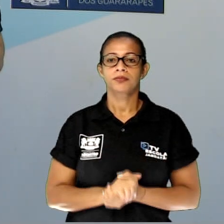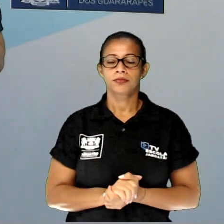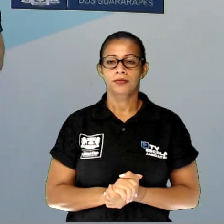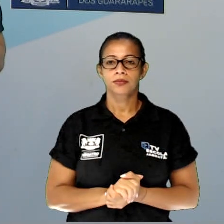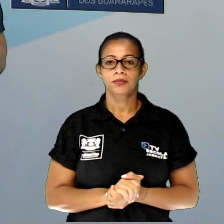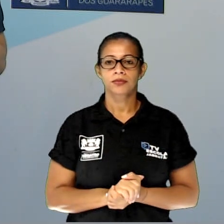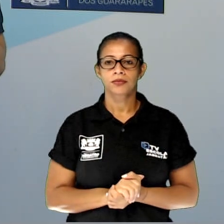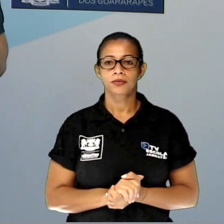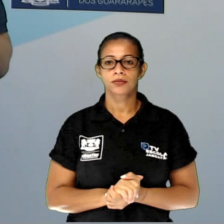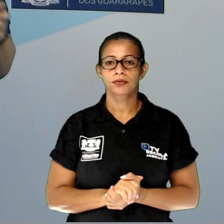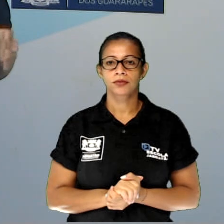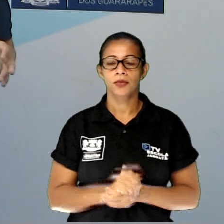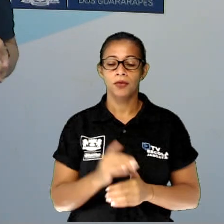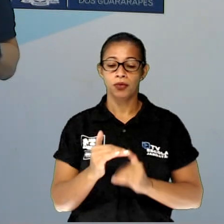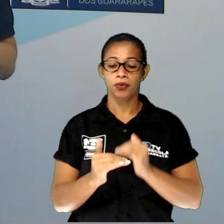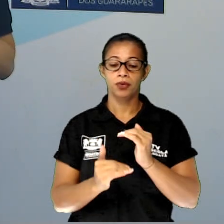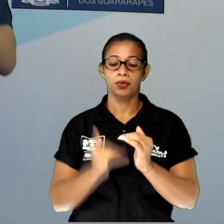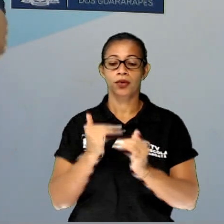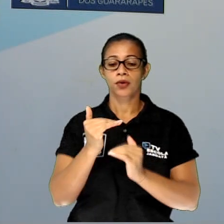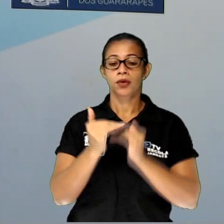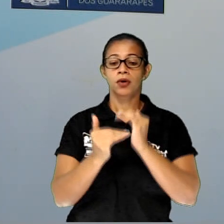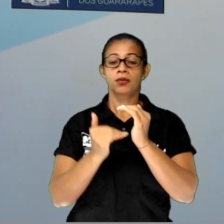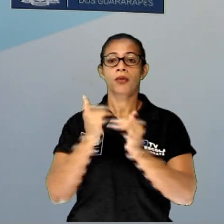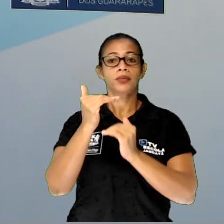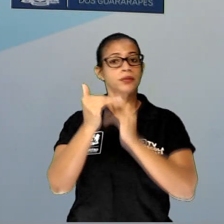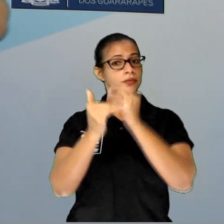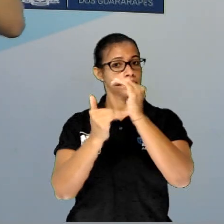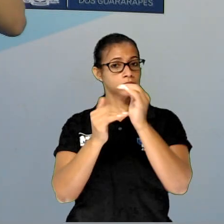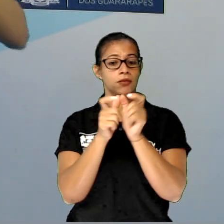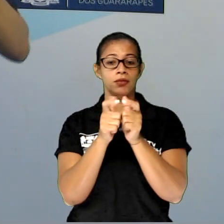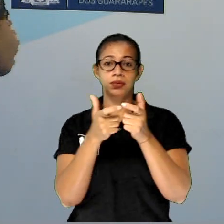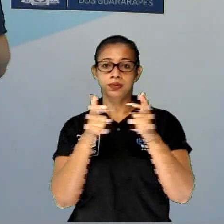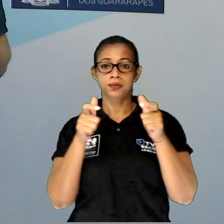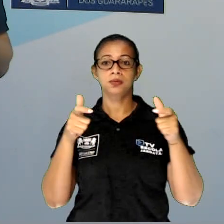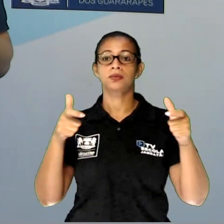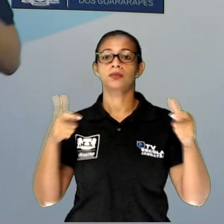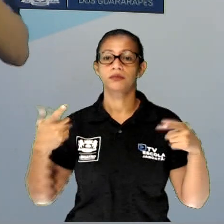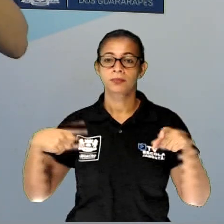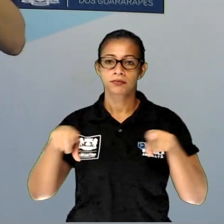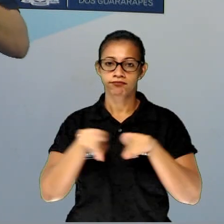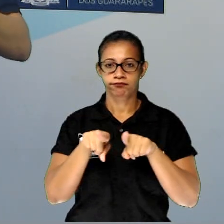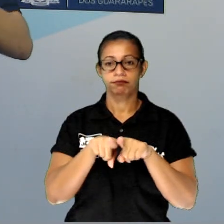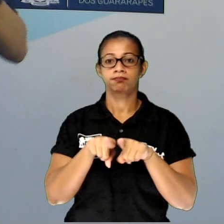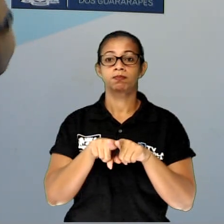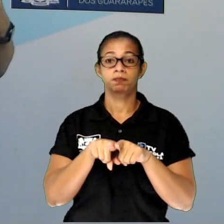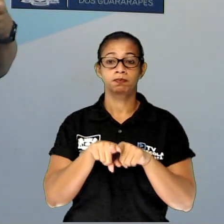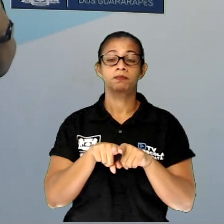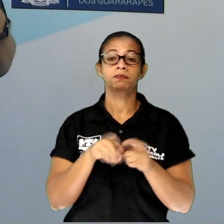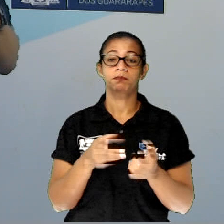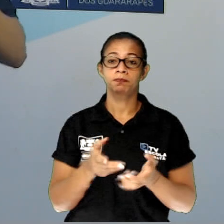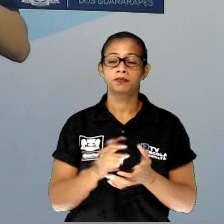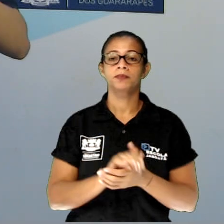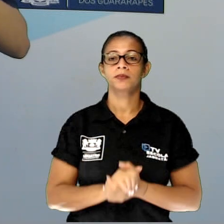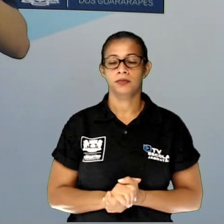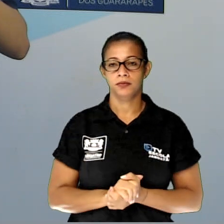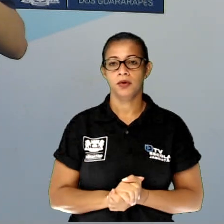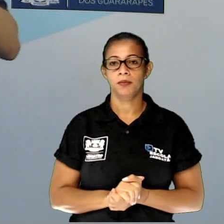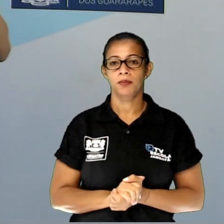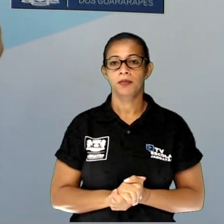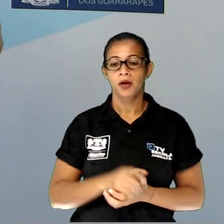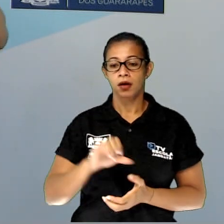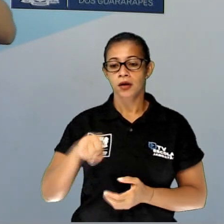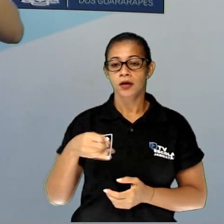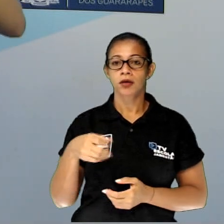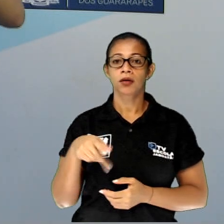central do Brasil não foi à toa, né, para a construção de Brasília. É tanto que Juscelino, ou JK, promoveu